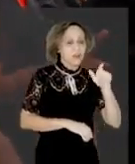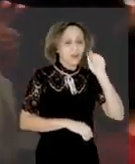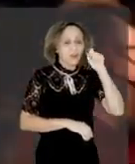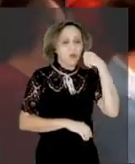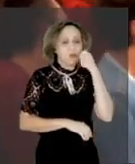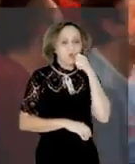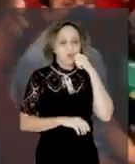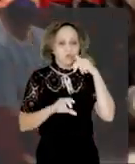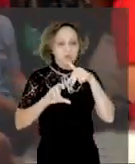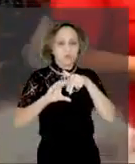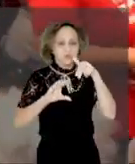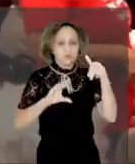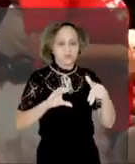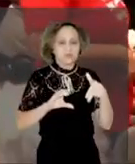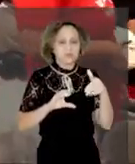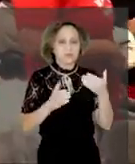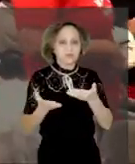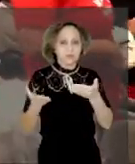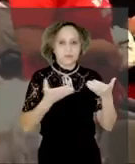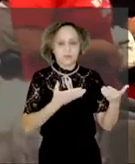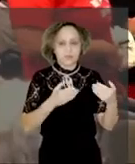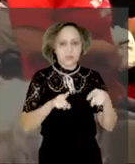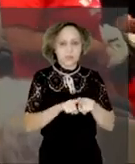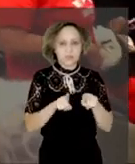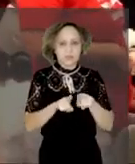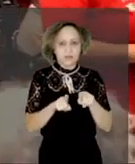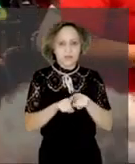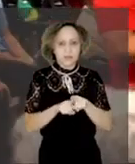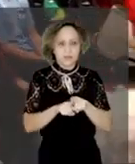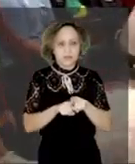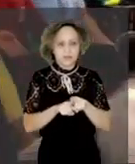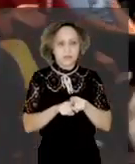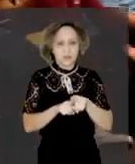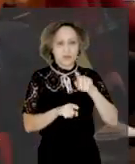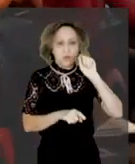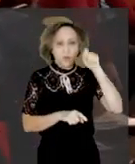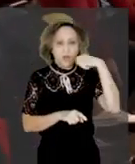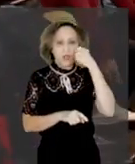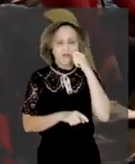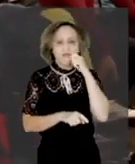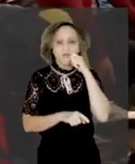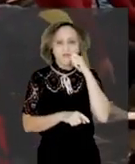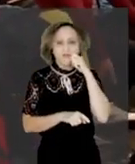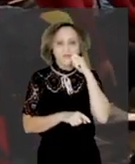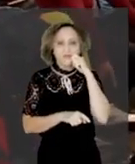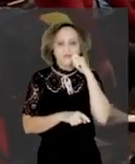Mãe, companheiro Luiz Costa.